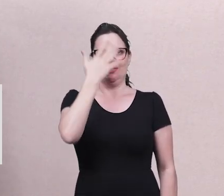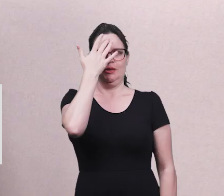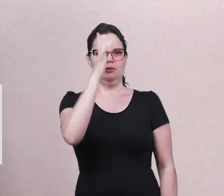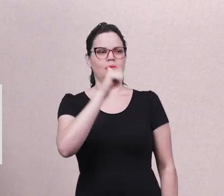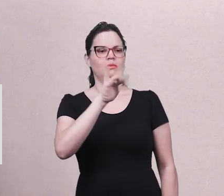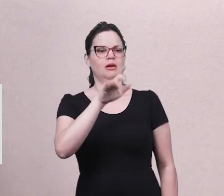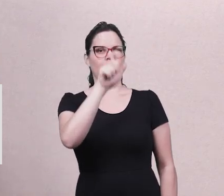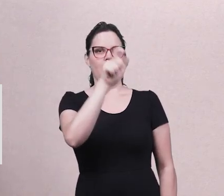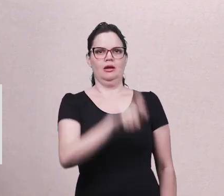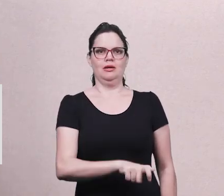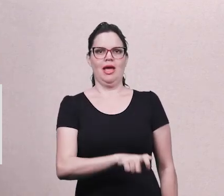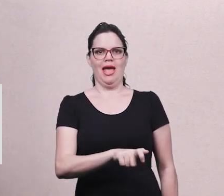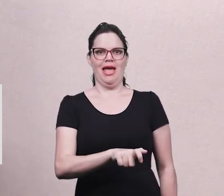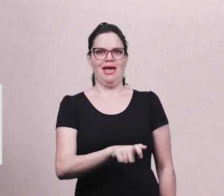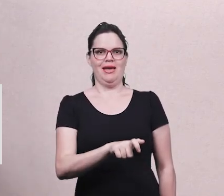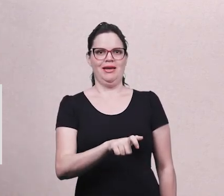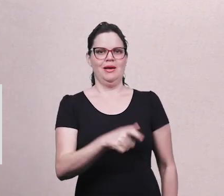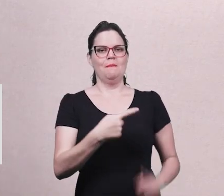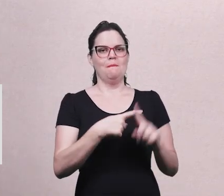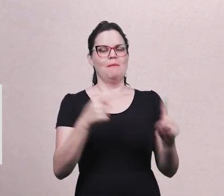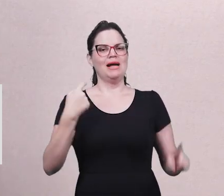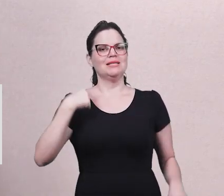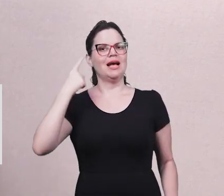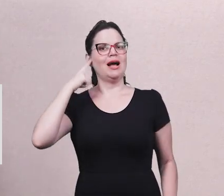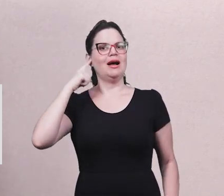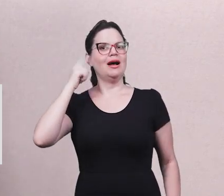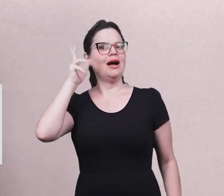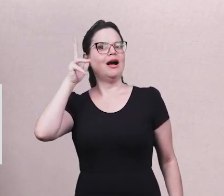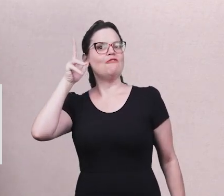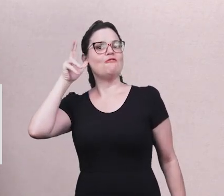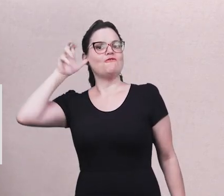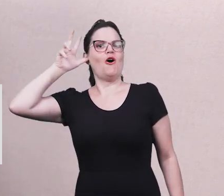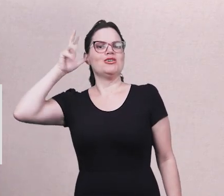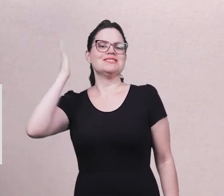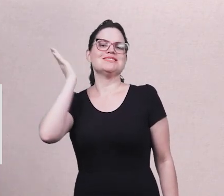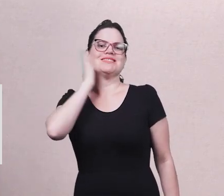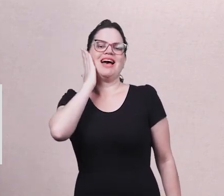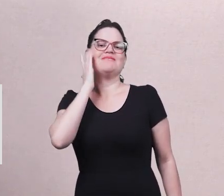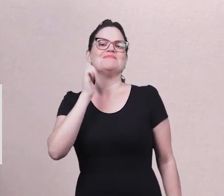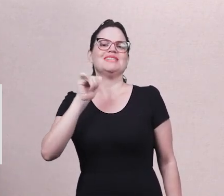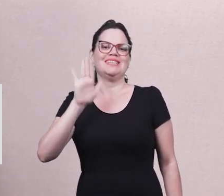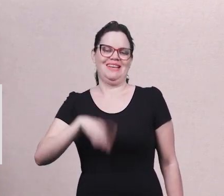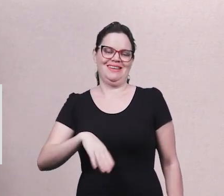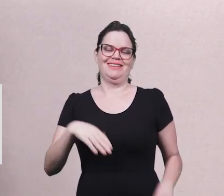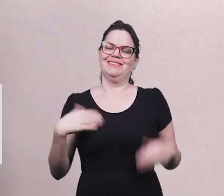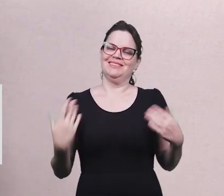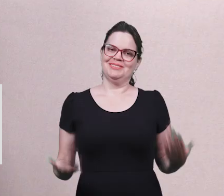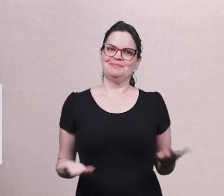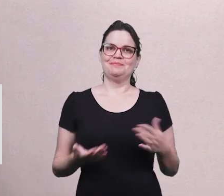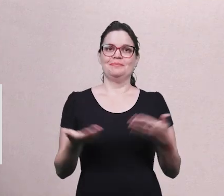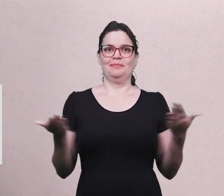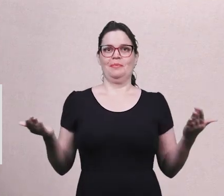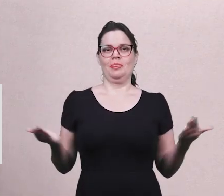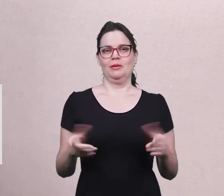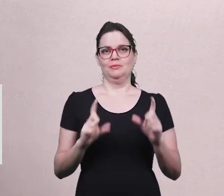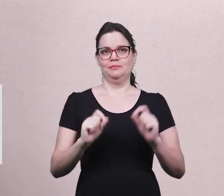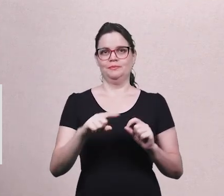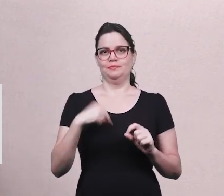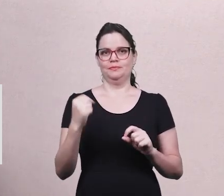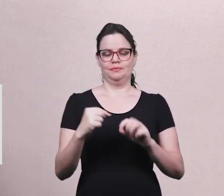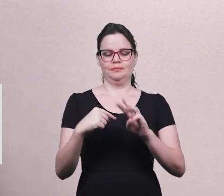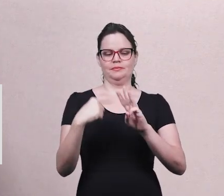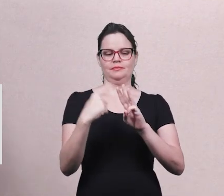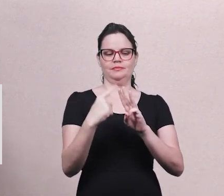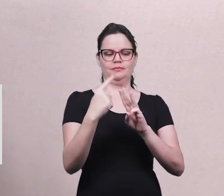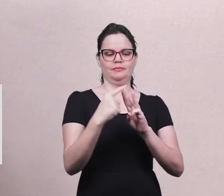não conhece a pessoa pela fisionomia, você conhece pela voz, identifica a pessoa pela voz. Então, a